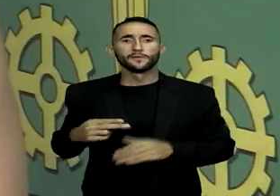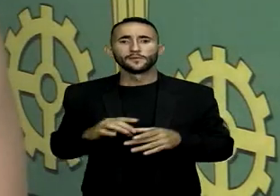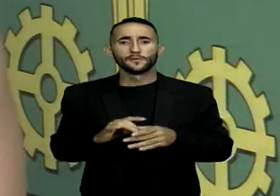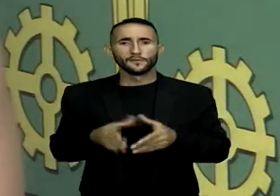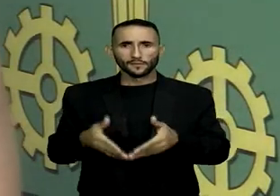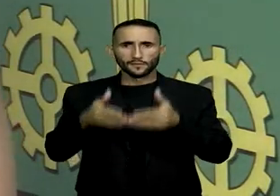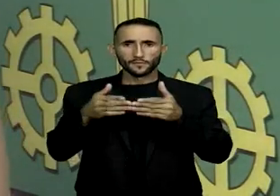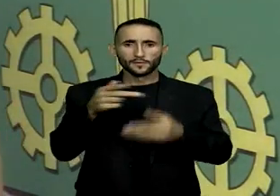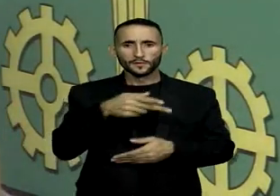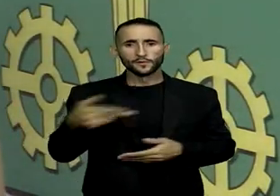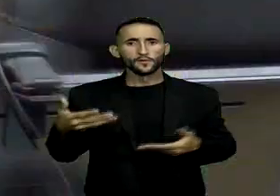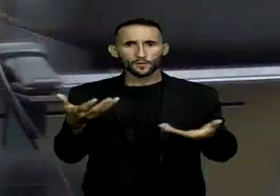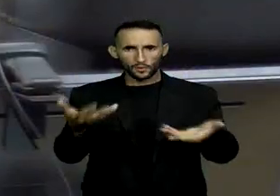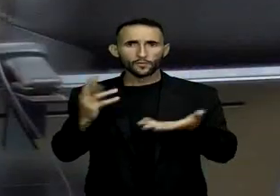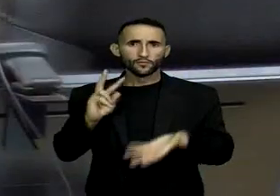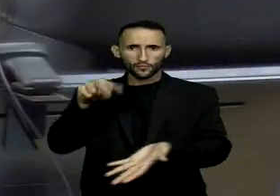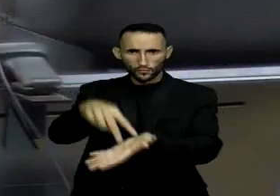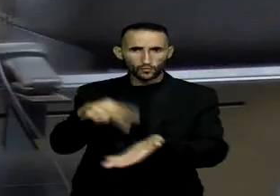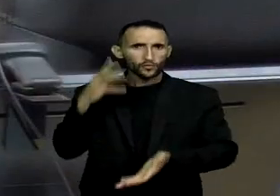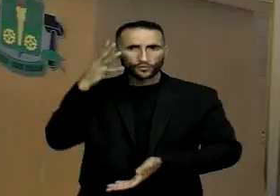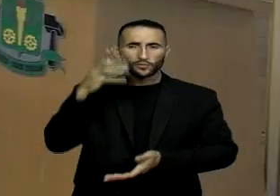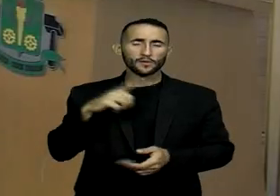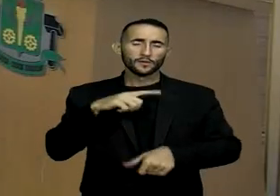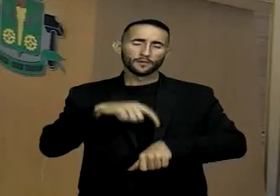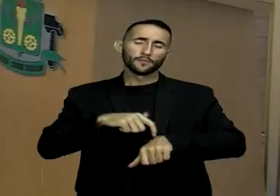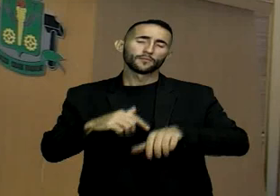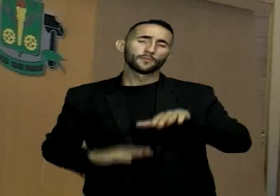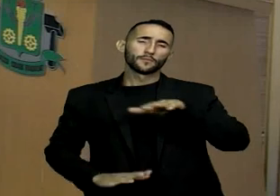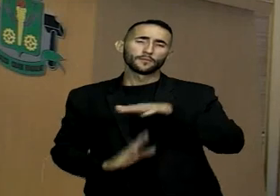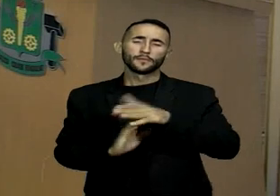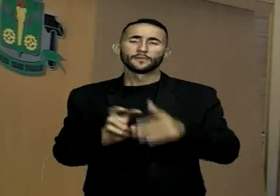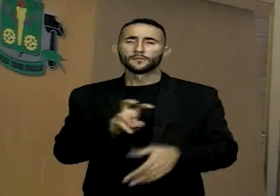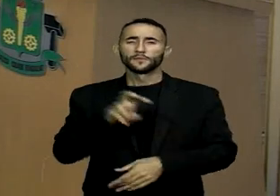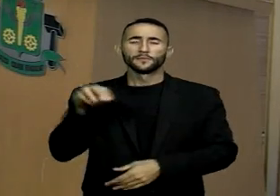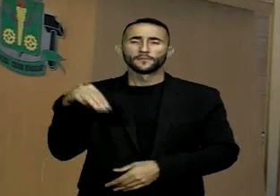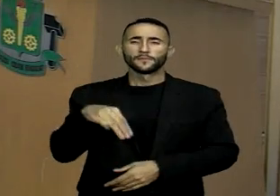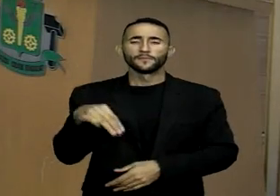Paula Rossi. Para discutir. Para discutir, Vossa Excelência dispõe de 5 minutos.